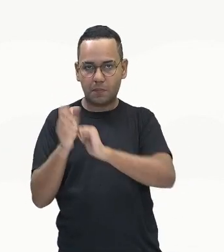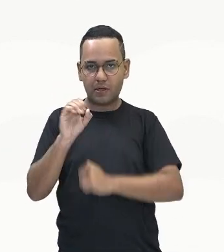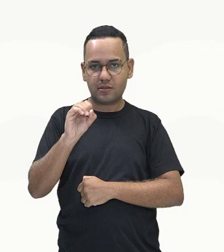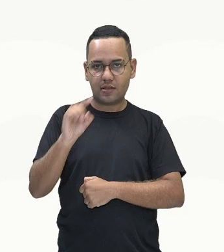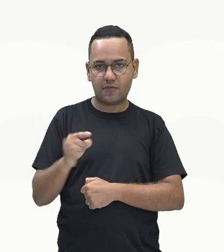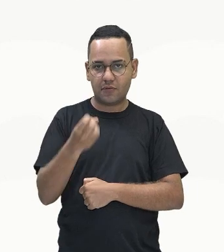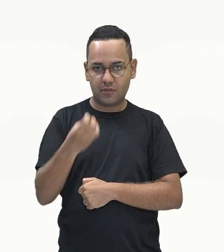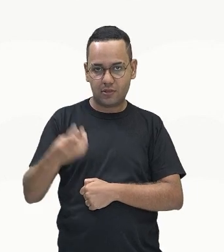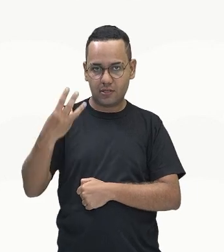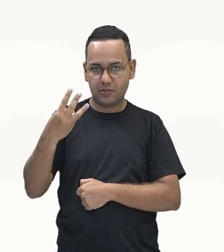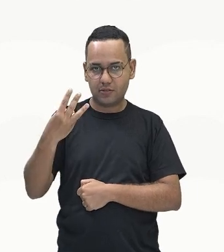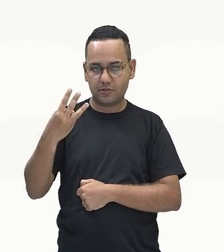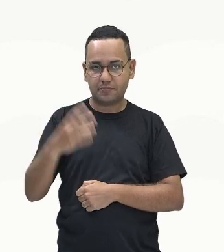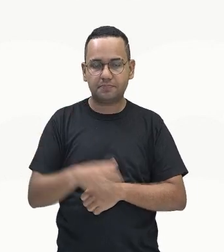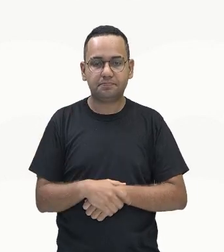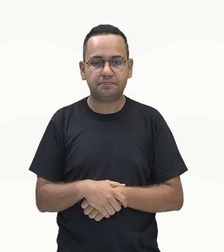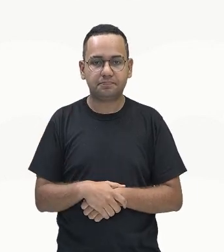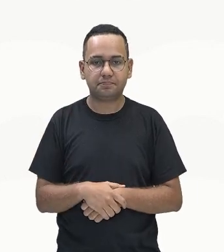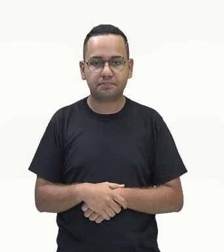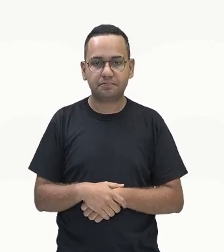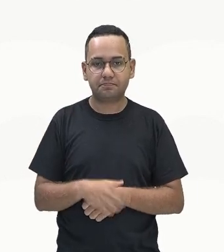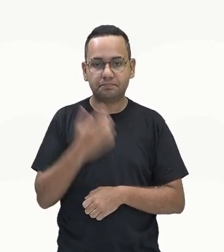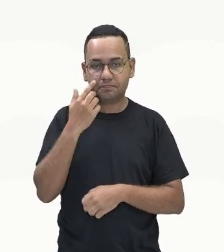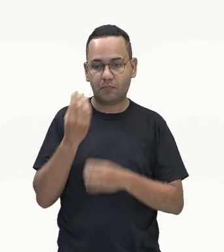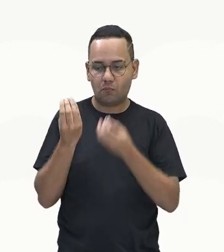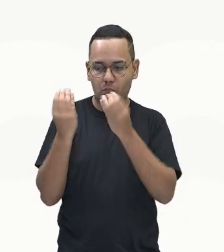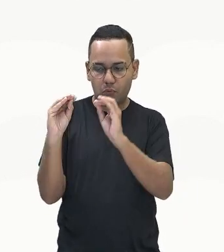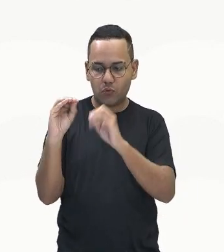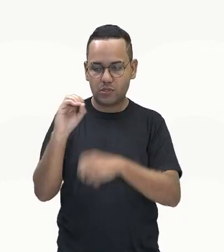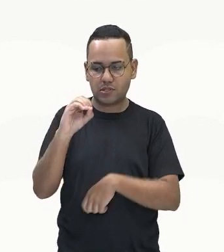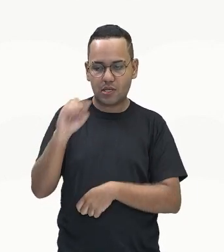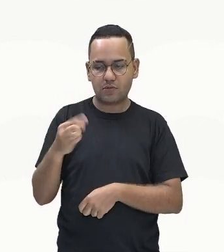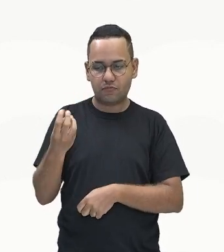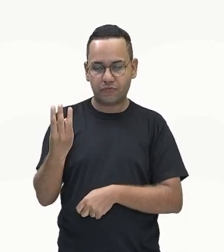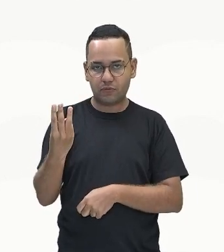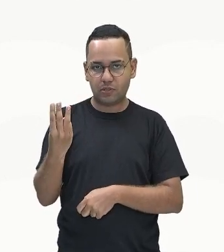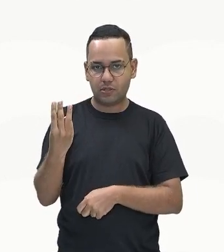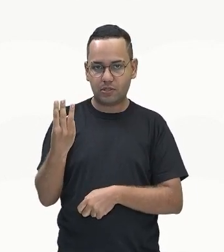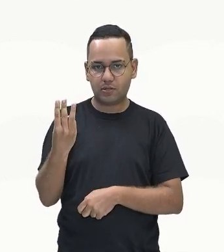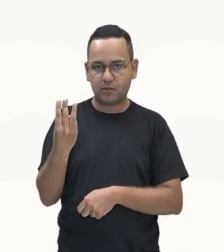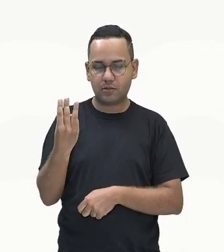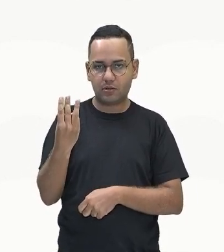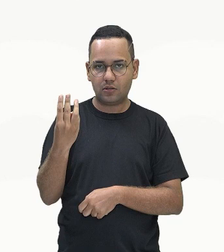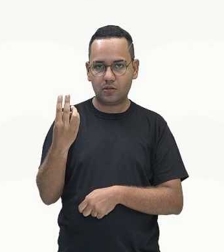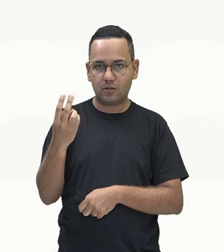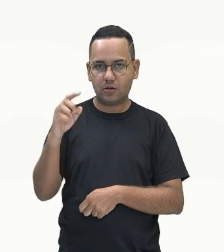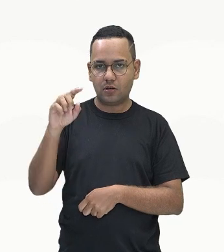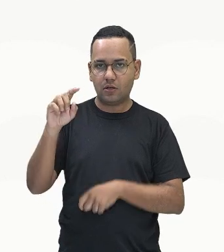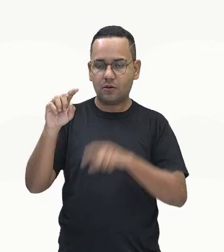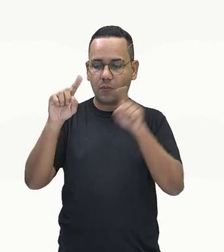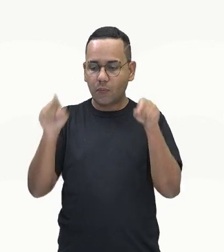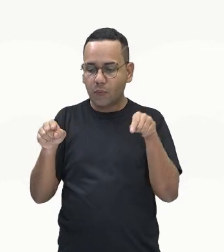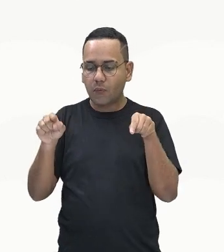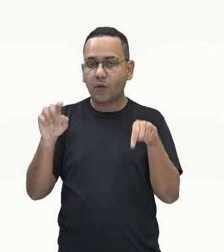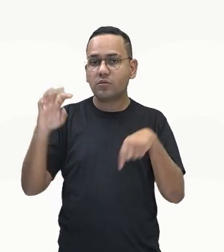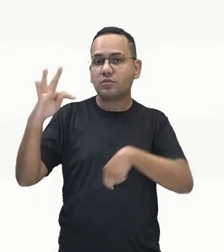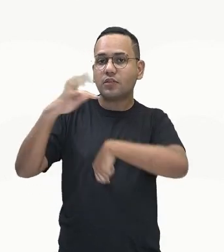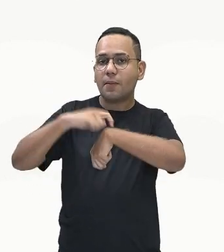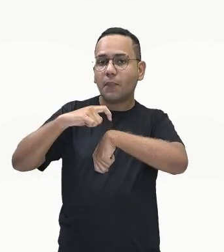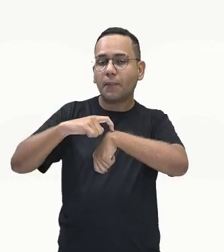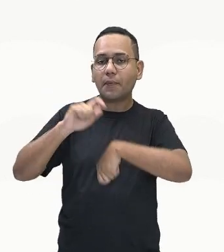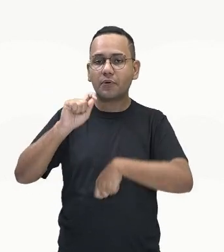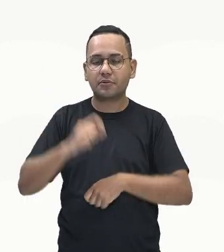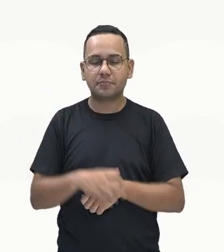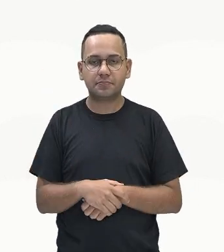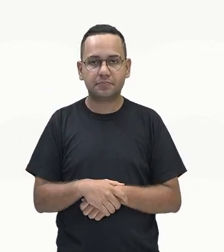então 0,3, tá? Então, dentro do parêntese ficou 1 mais 0,3. E o nosso T,